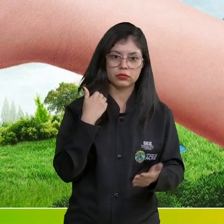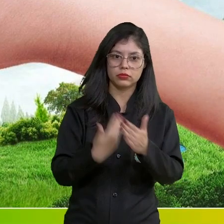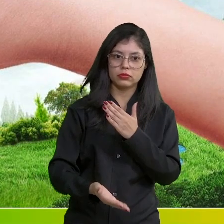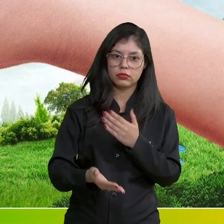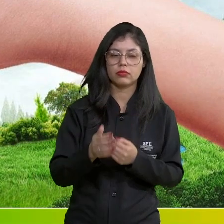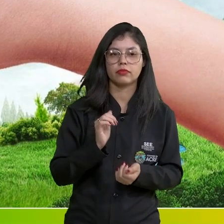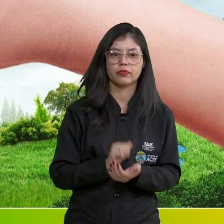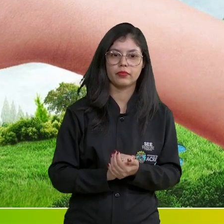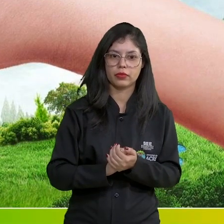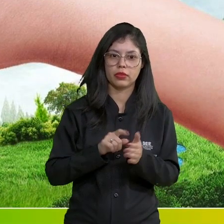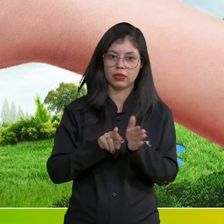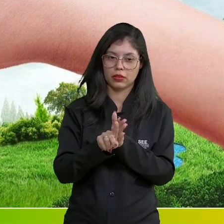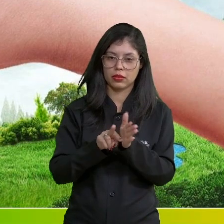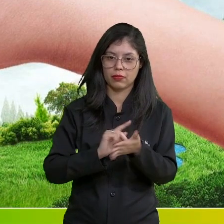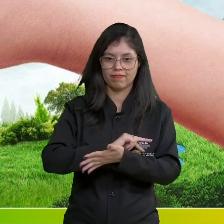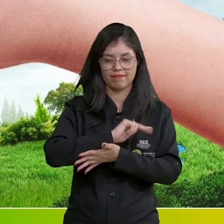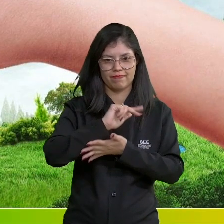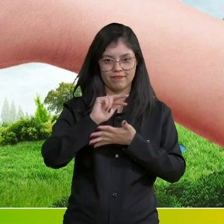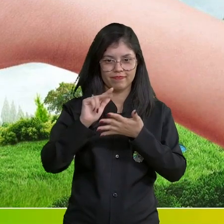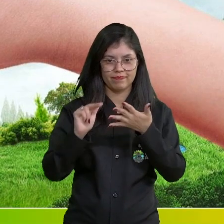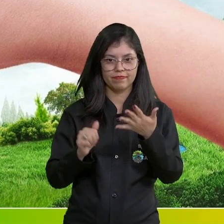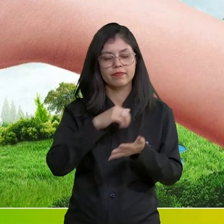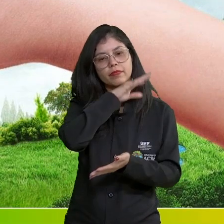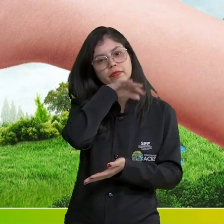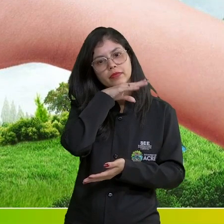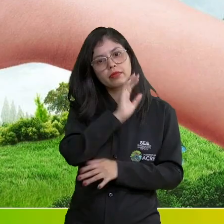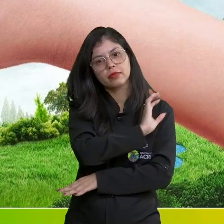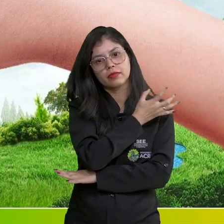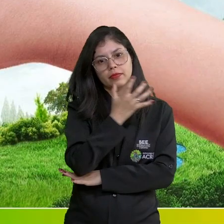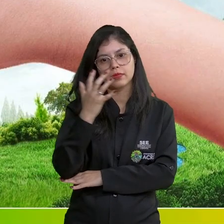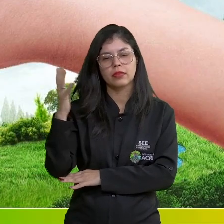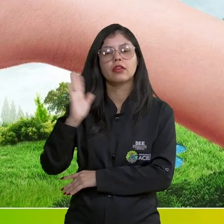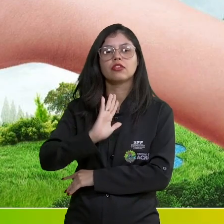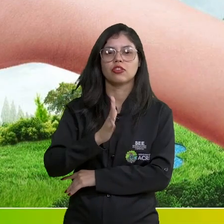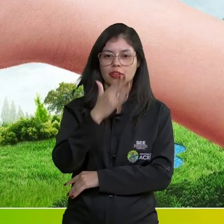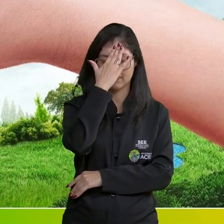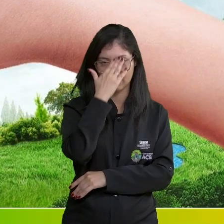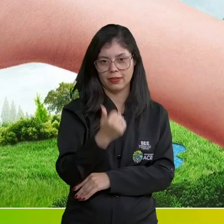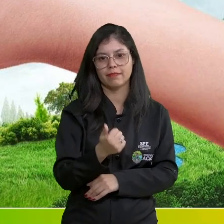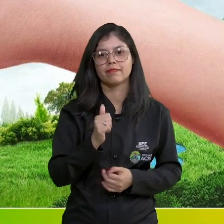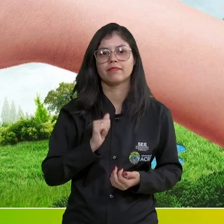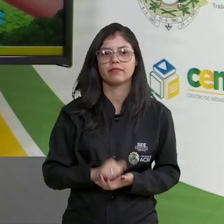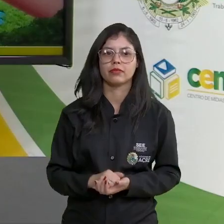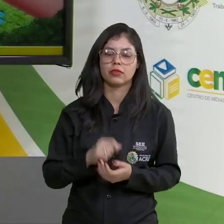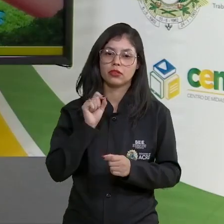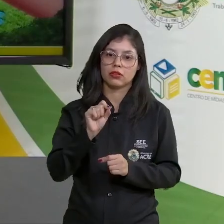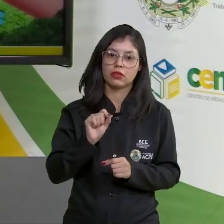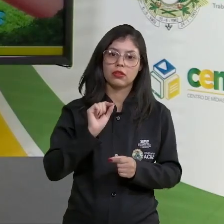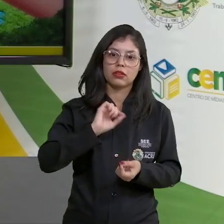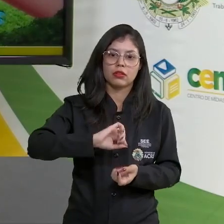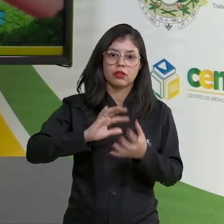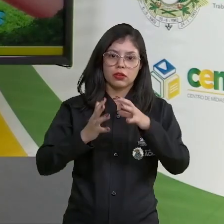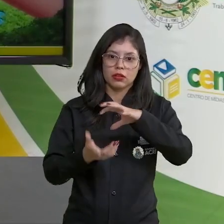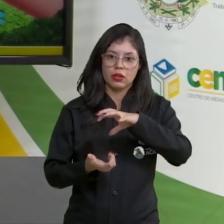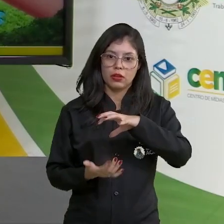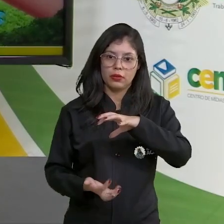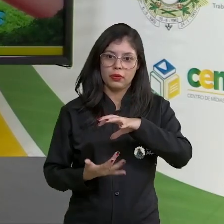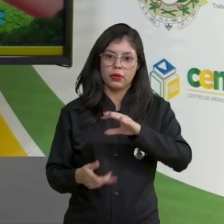de biodiversidade, pessoal. Isso aí você já sabe de cor e salteado, sabe que o efeito estufa ela